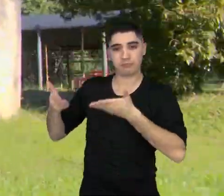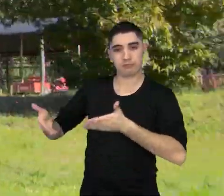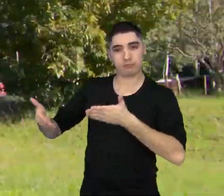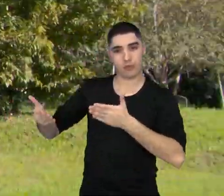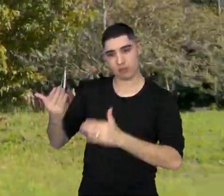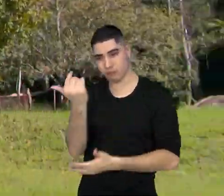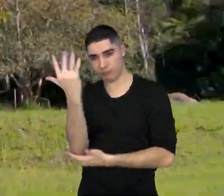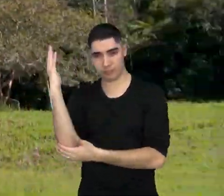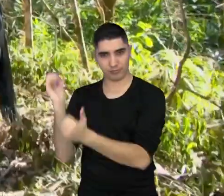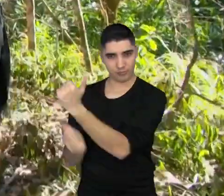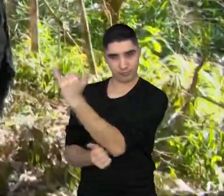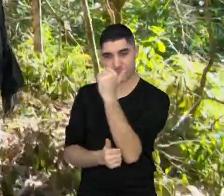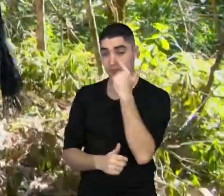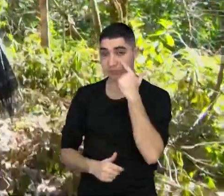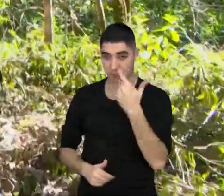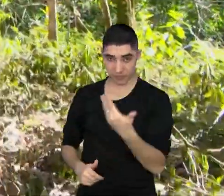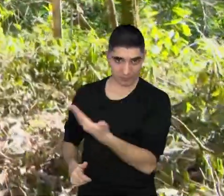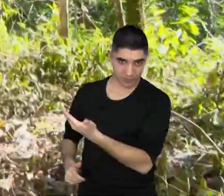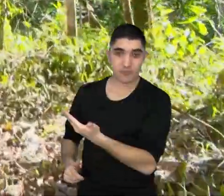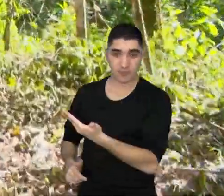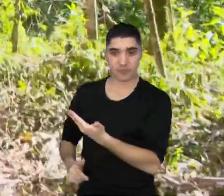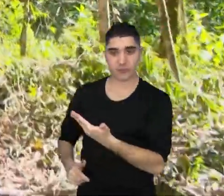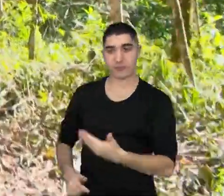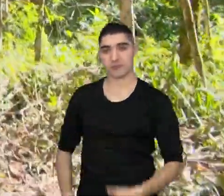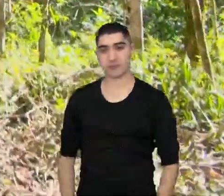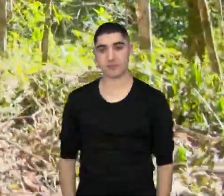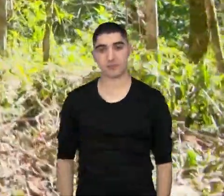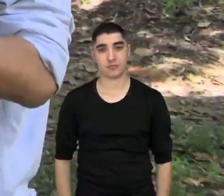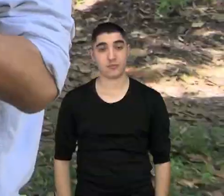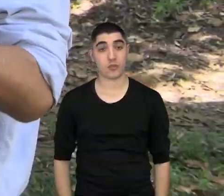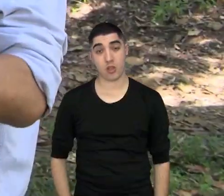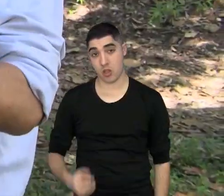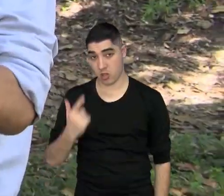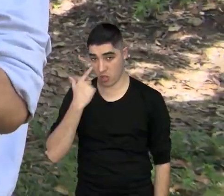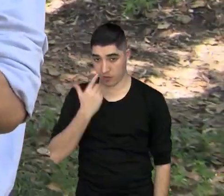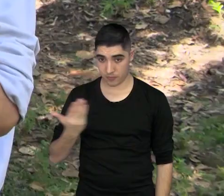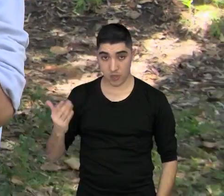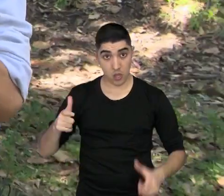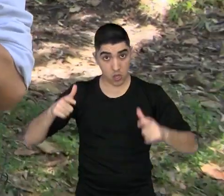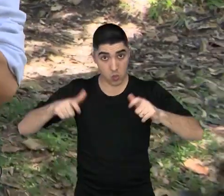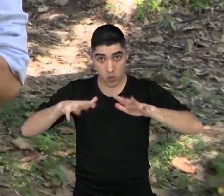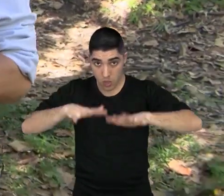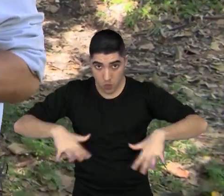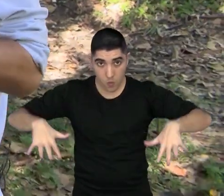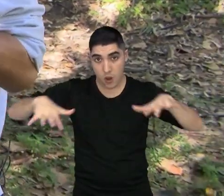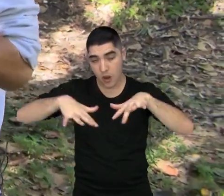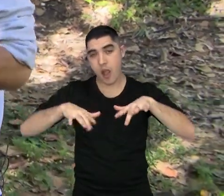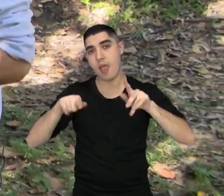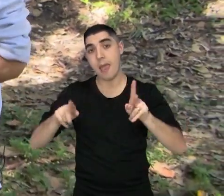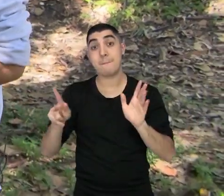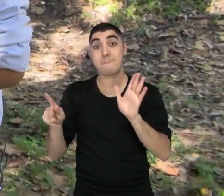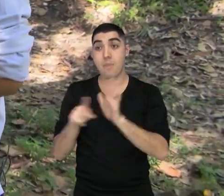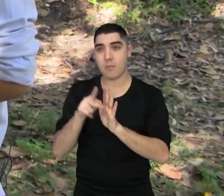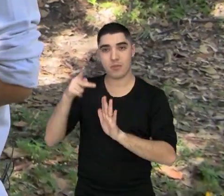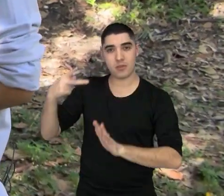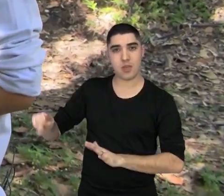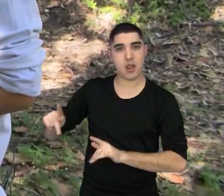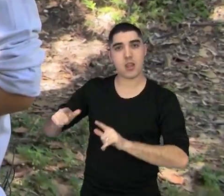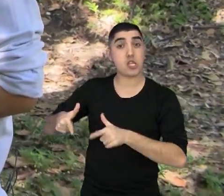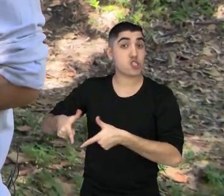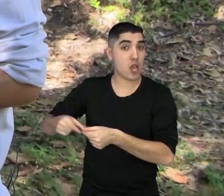Chegamos na floresta onde os cogumelos são cultivados. Esse cultivo aqui é um cultivo tipicamente